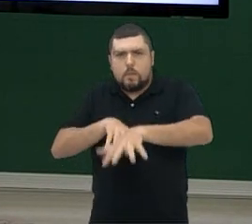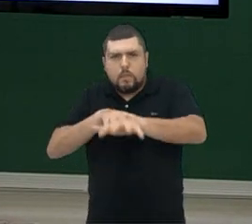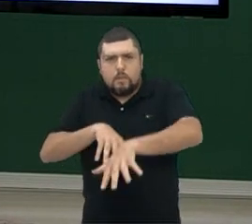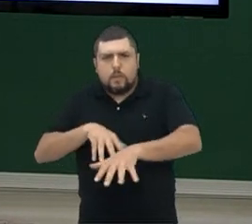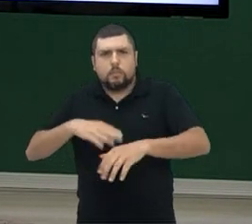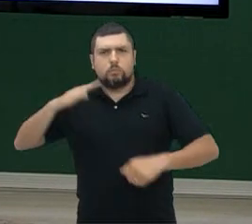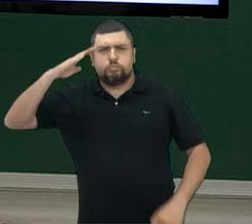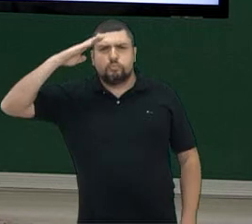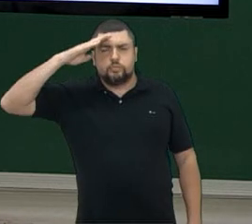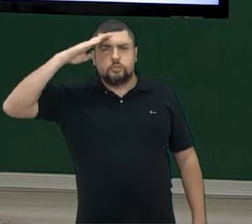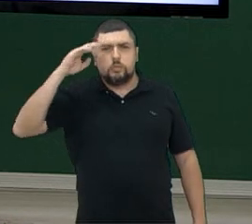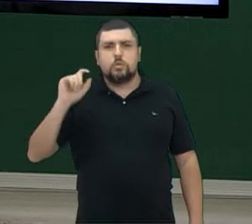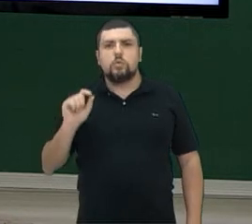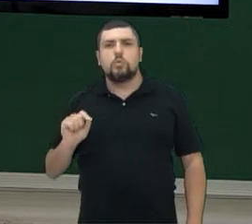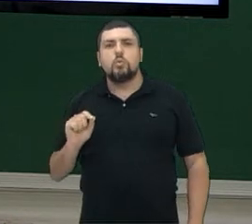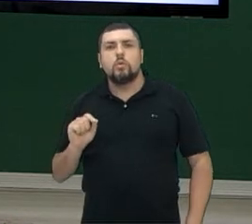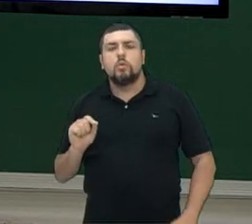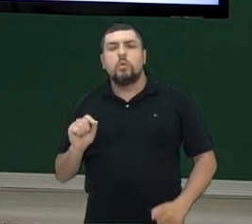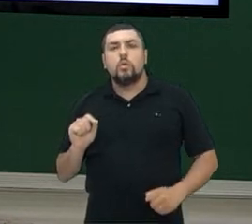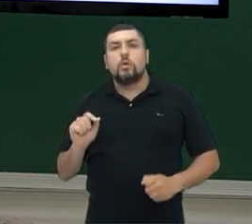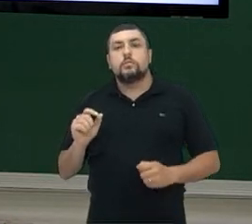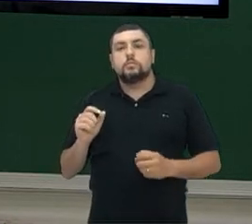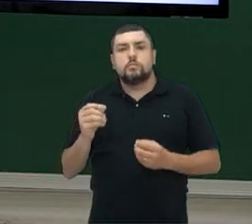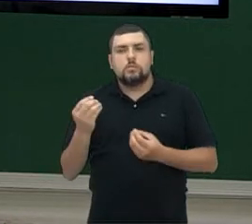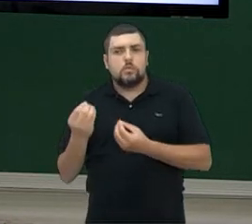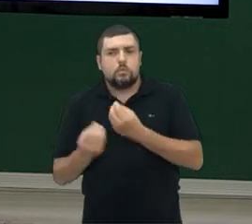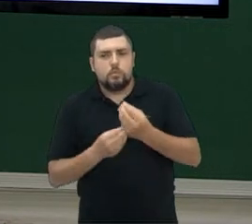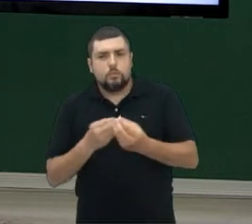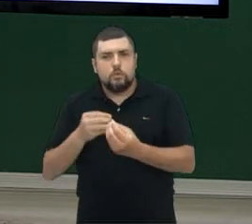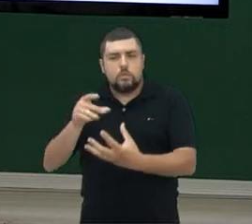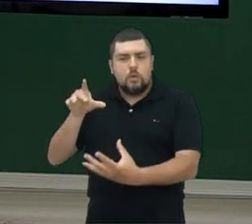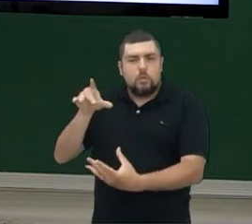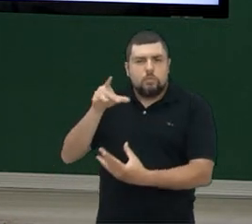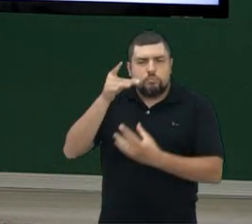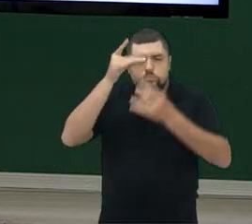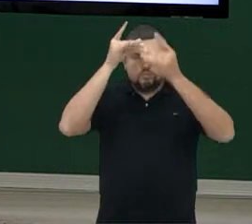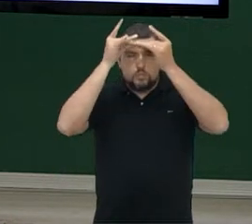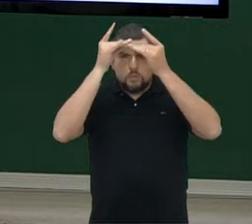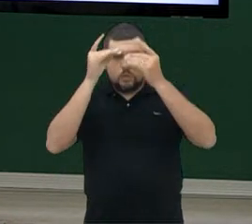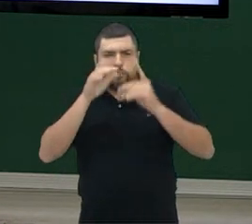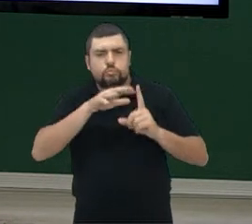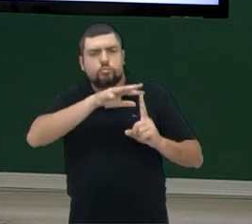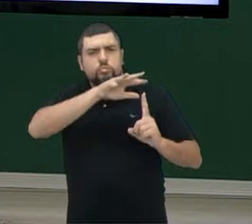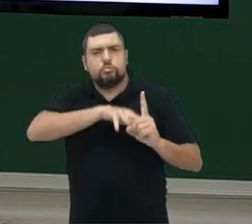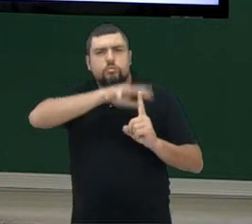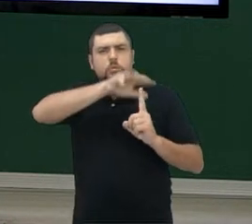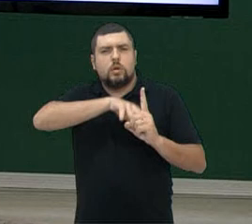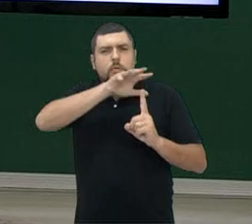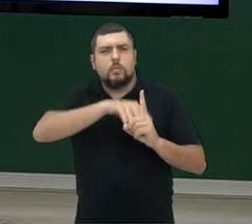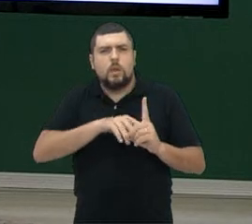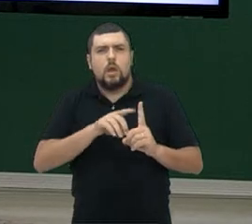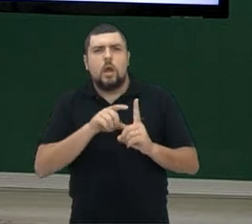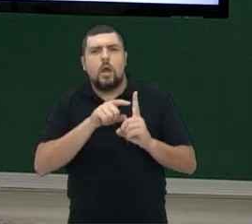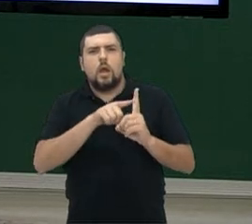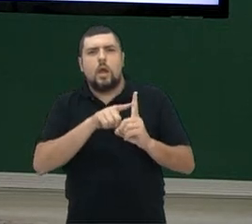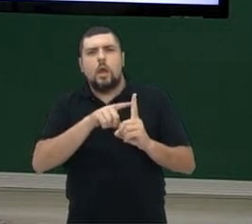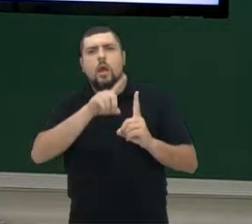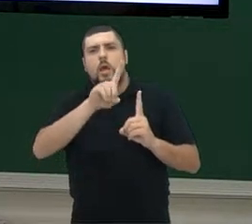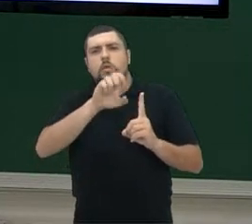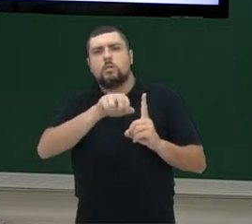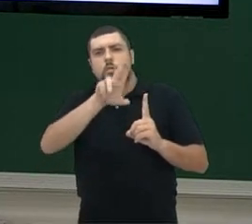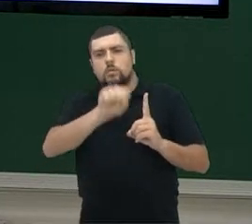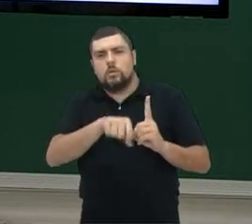provavelmente influencia para que eles cultuassem o principal deus deles ligado à guerra, que é o